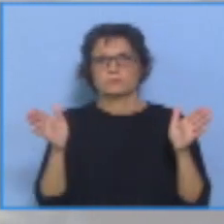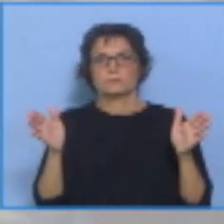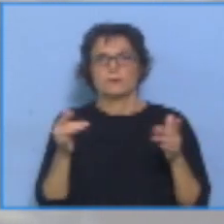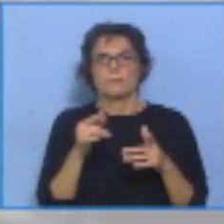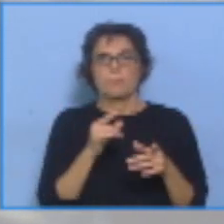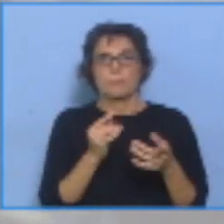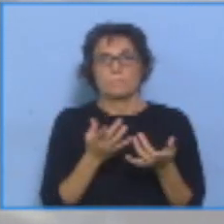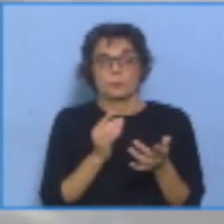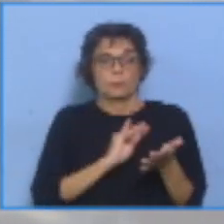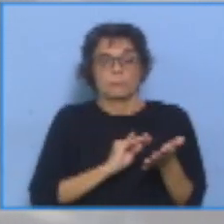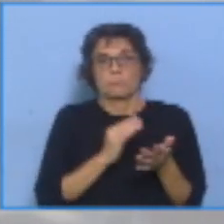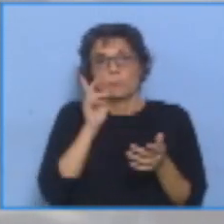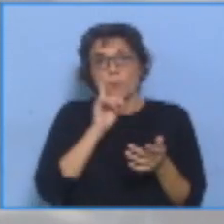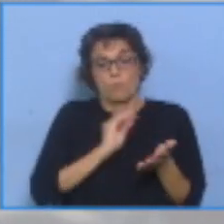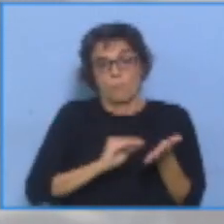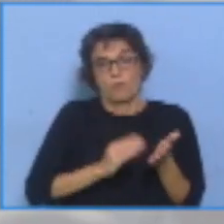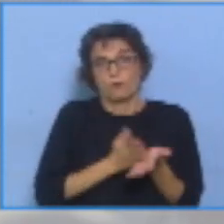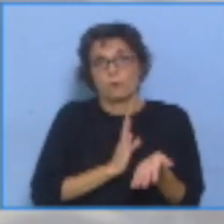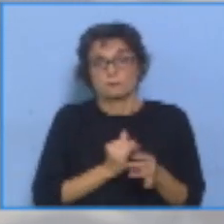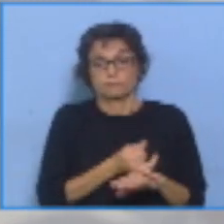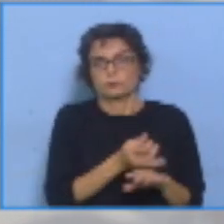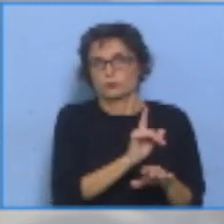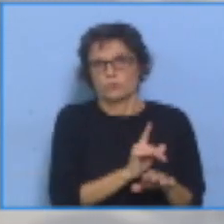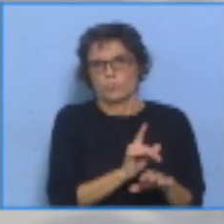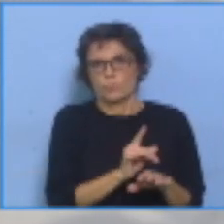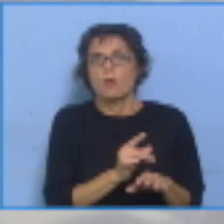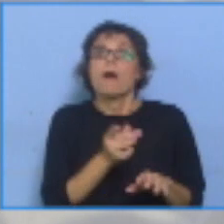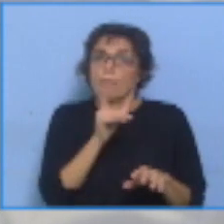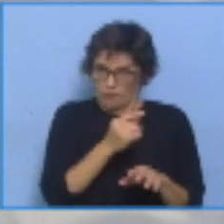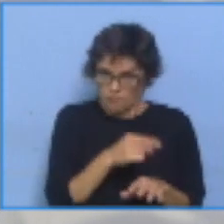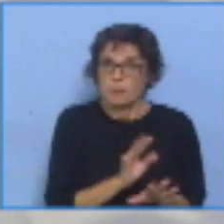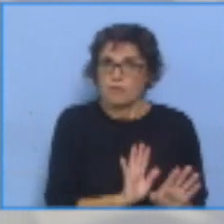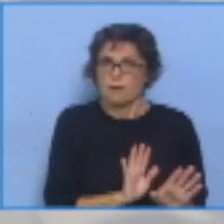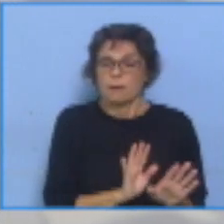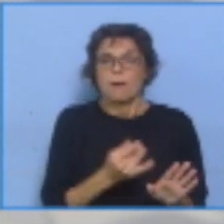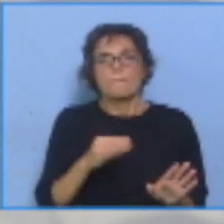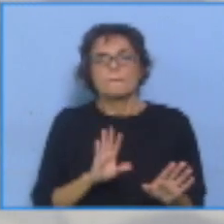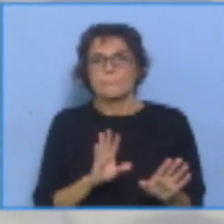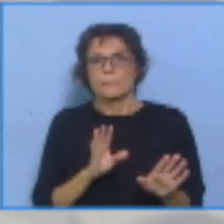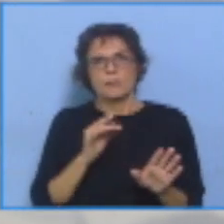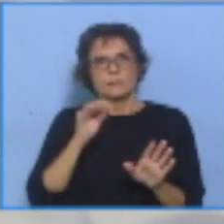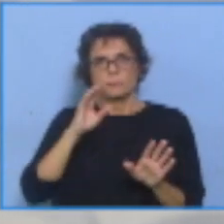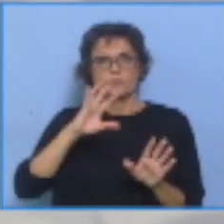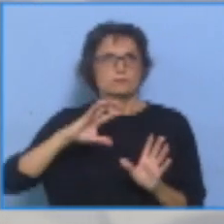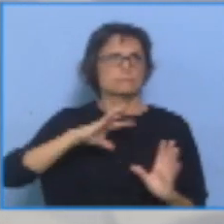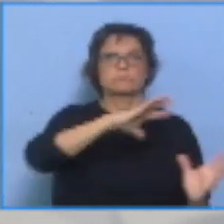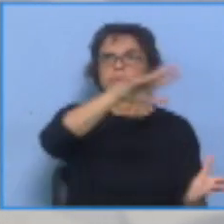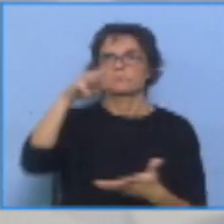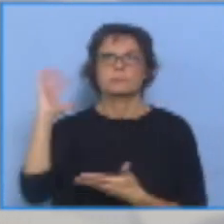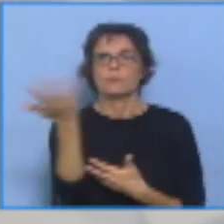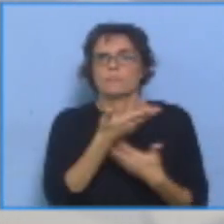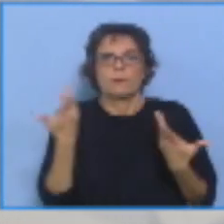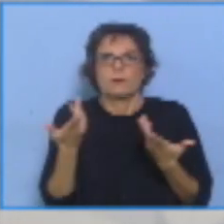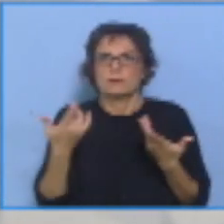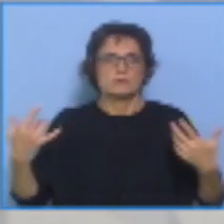puramente de intervenção, nesse sentido. É também, mas tem todo um imaginário, todo um universo que está